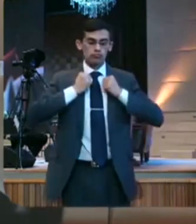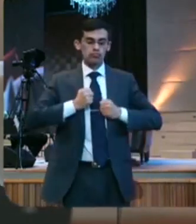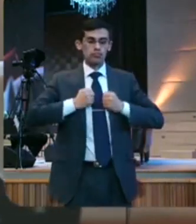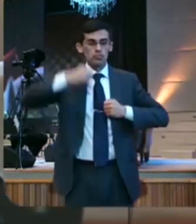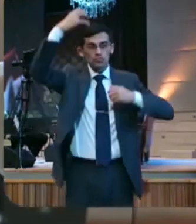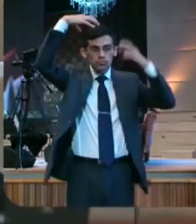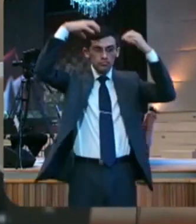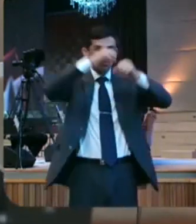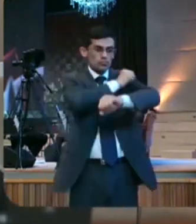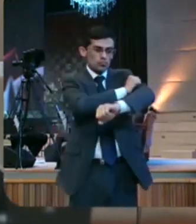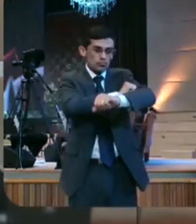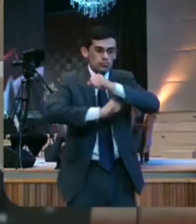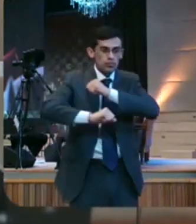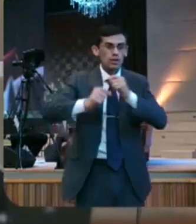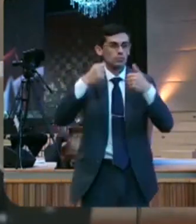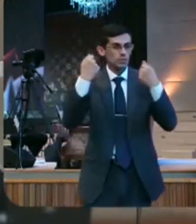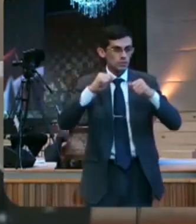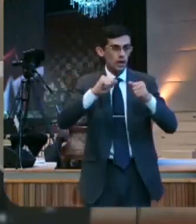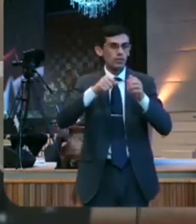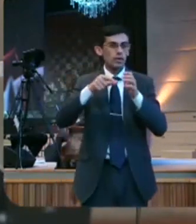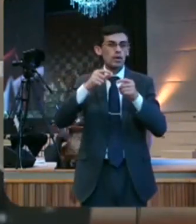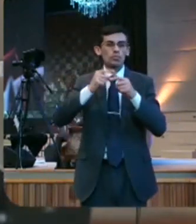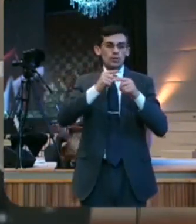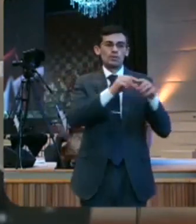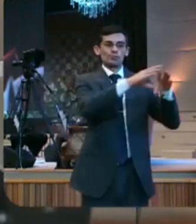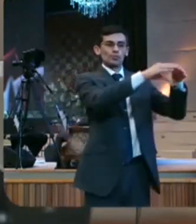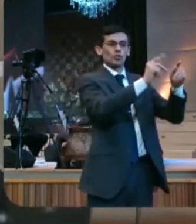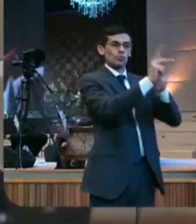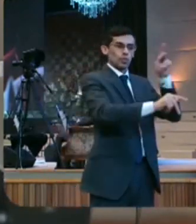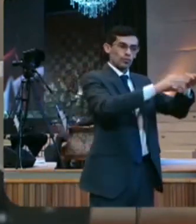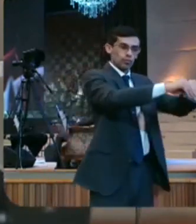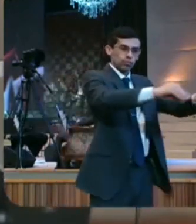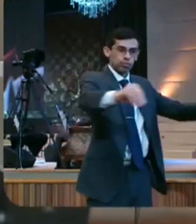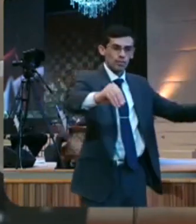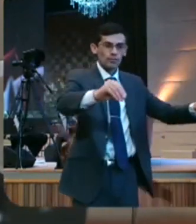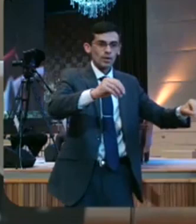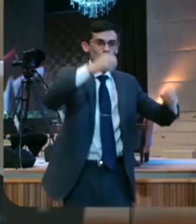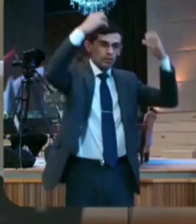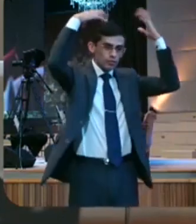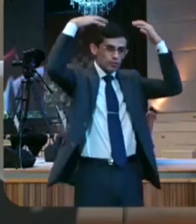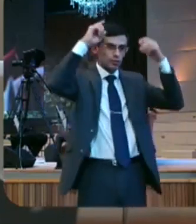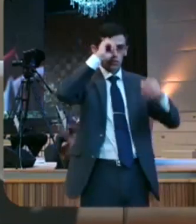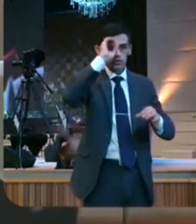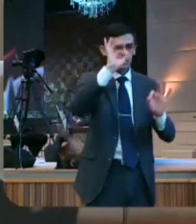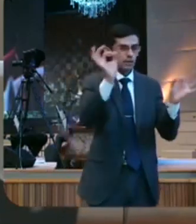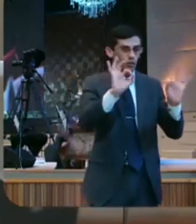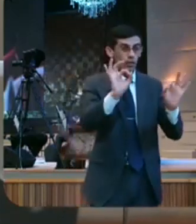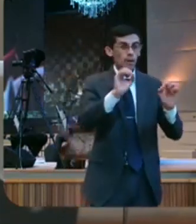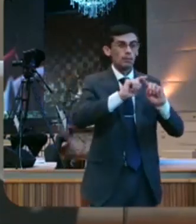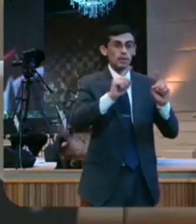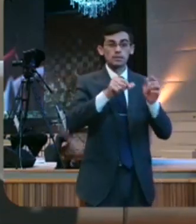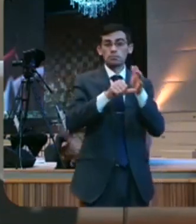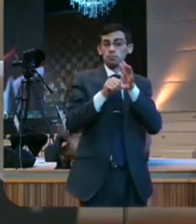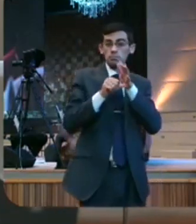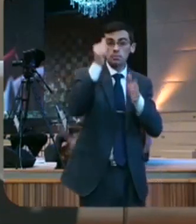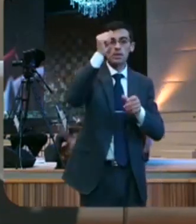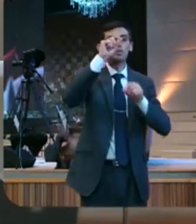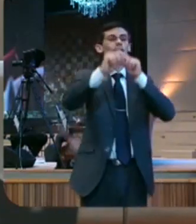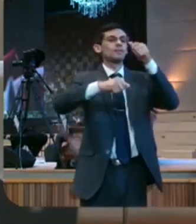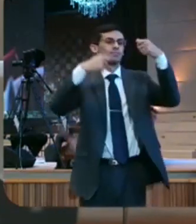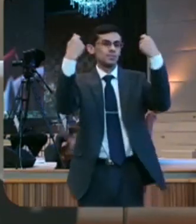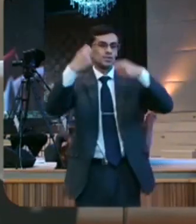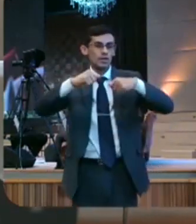Olha que coisa, né? Por quê? Aquele povo do deserto não podia tomar banho toda hora. Então, santificação começava com